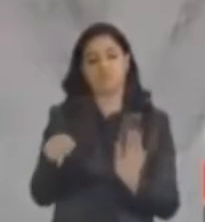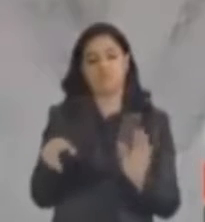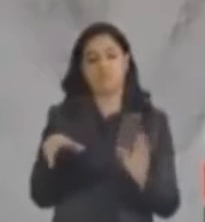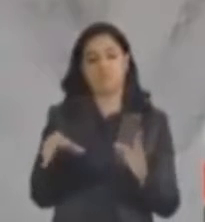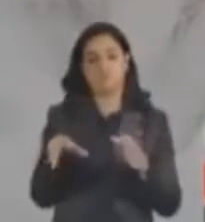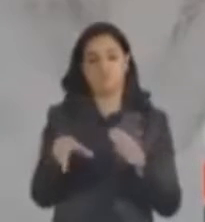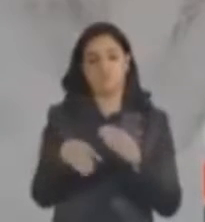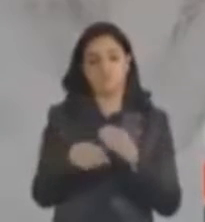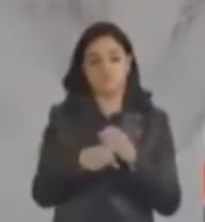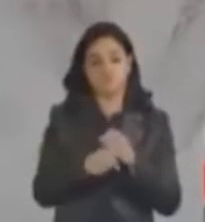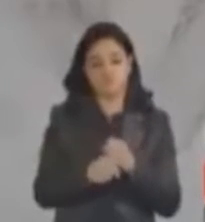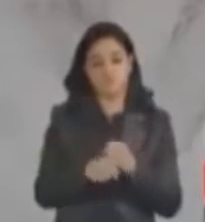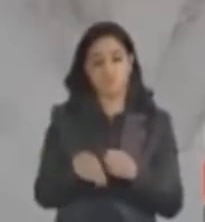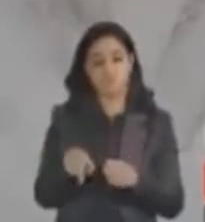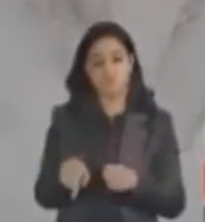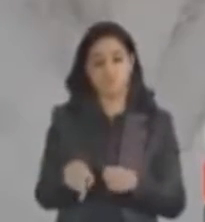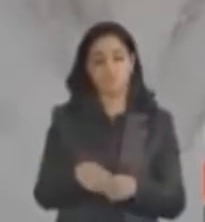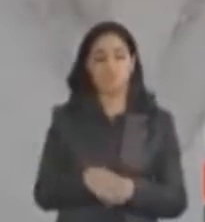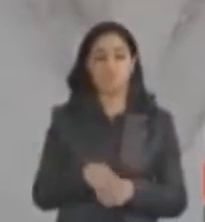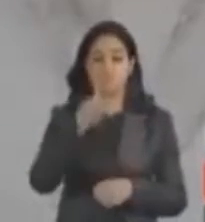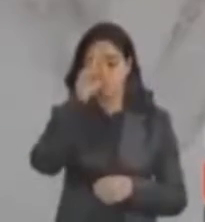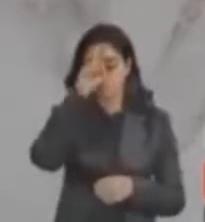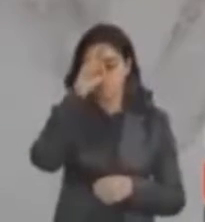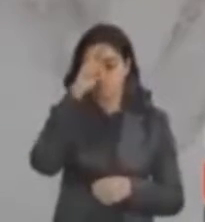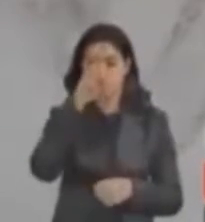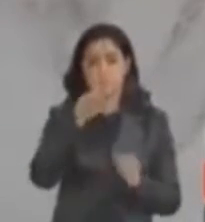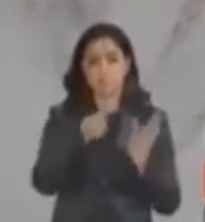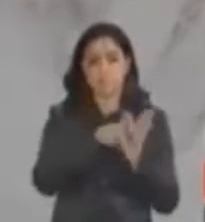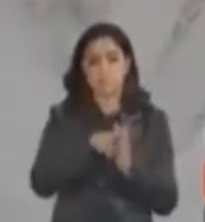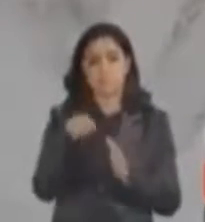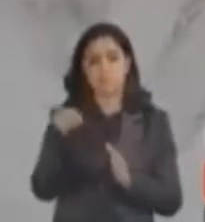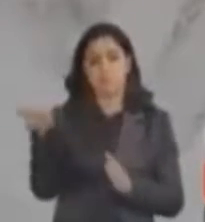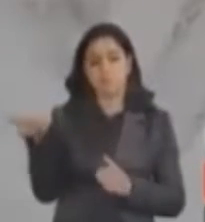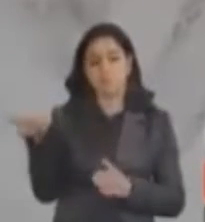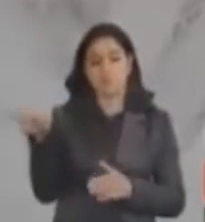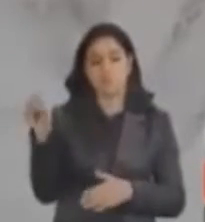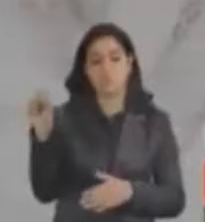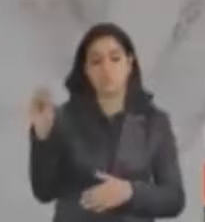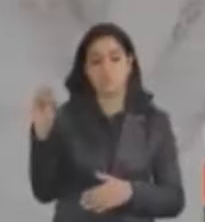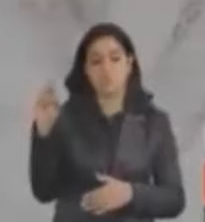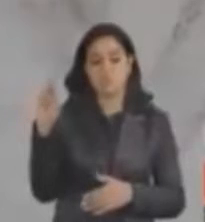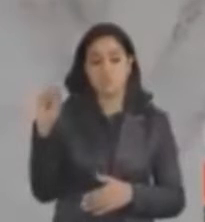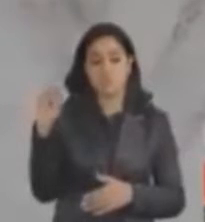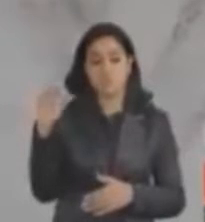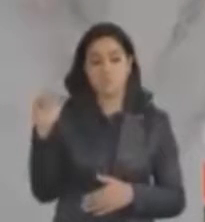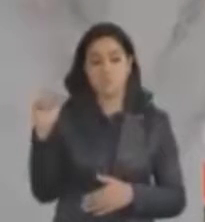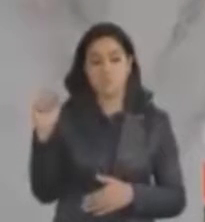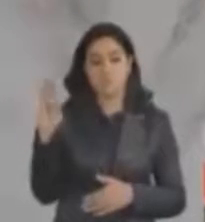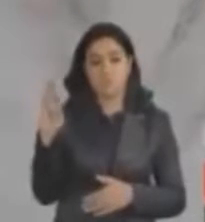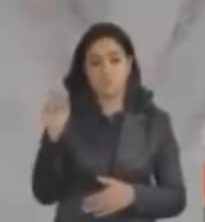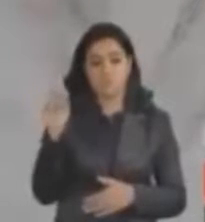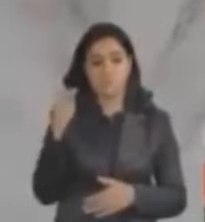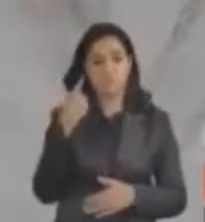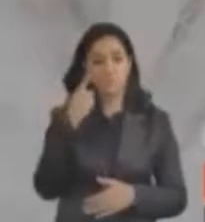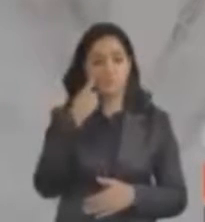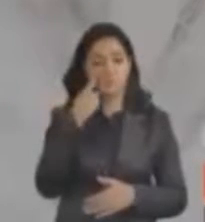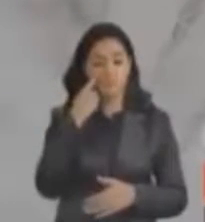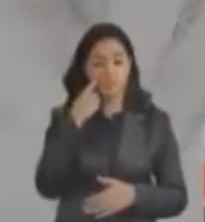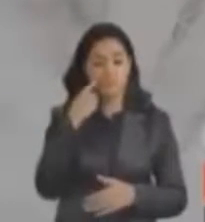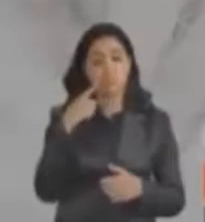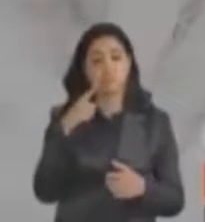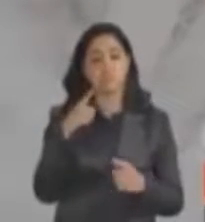no próprio hospital regional de sorocaba que o hospital de responsabilidade do governo do estado uma gestante deu à luz na